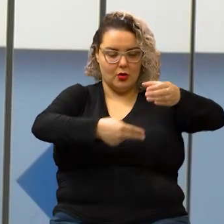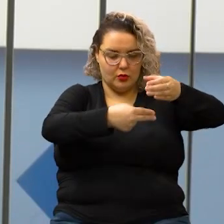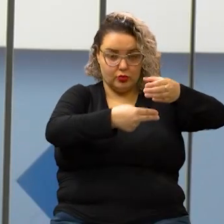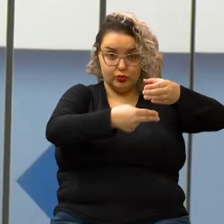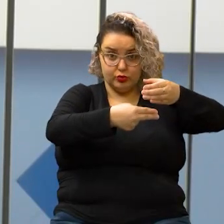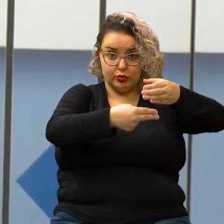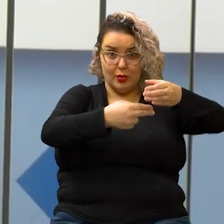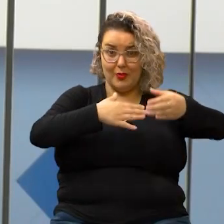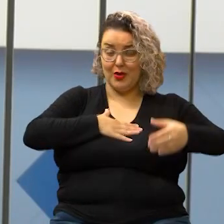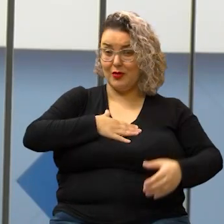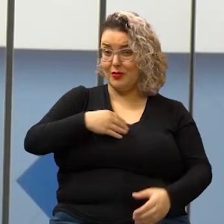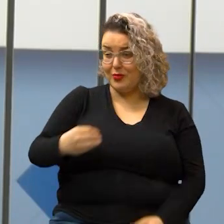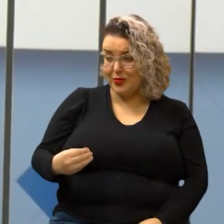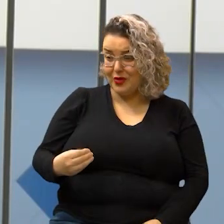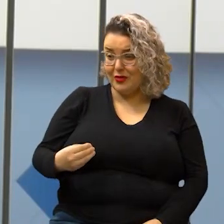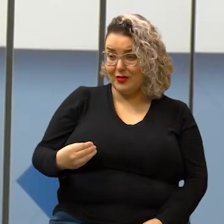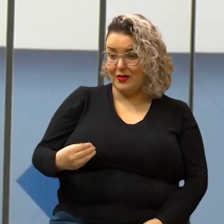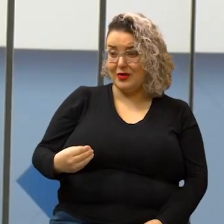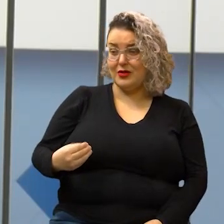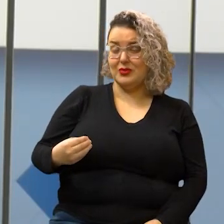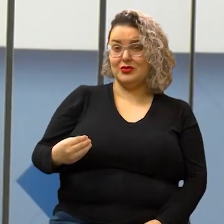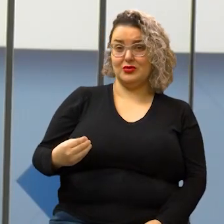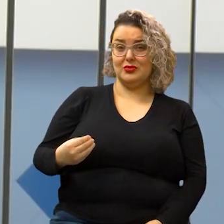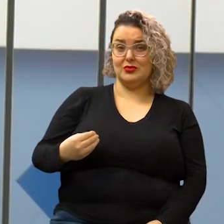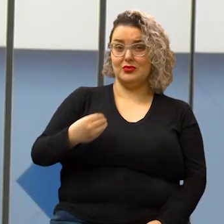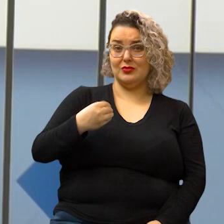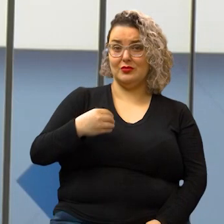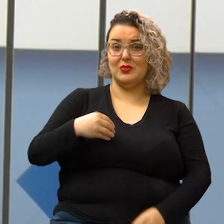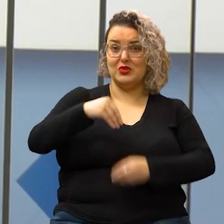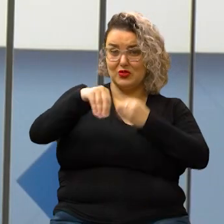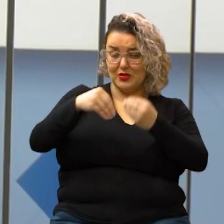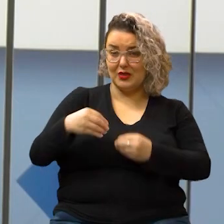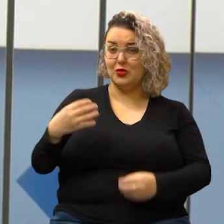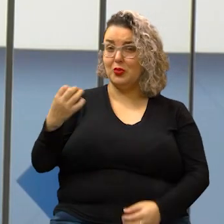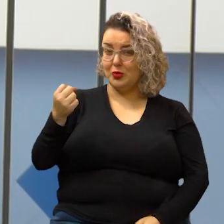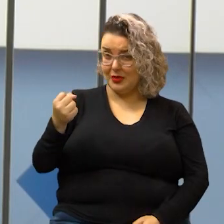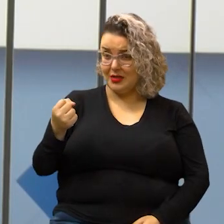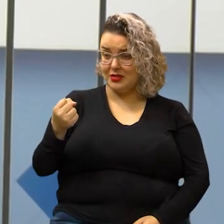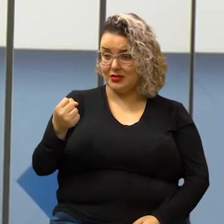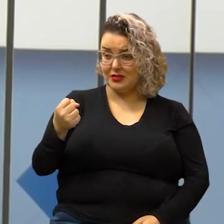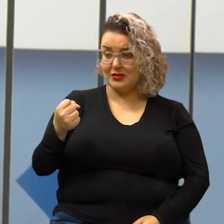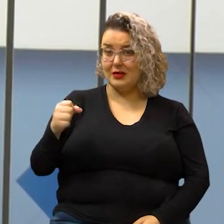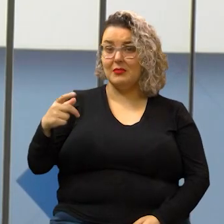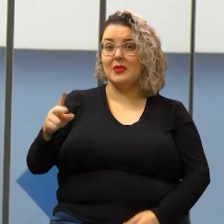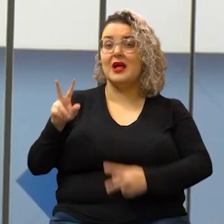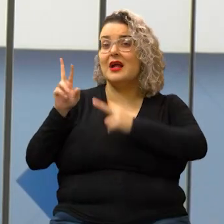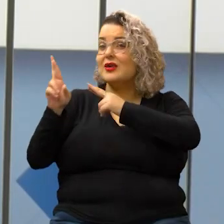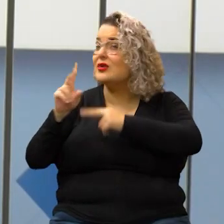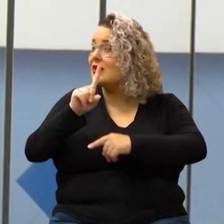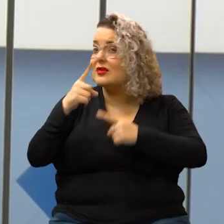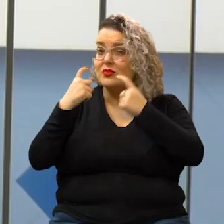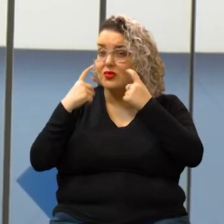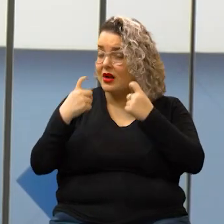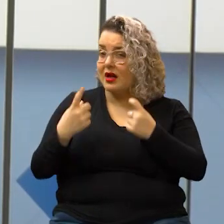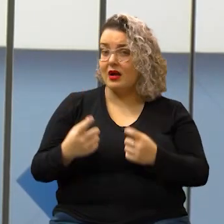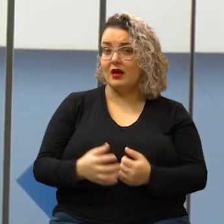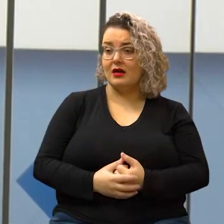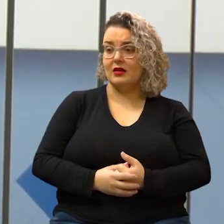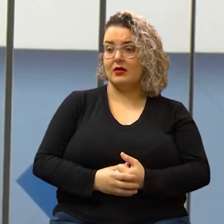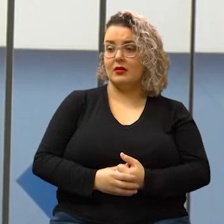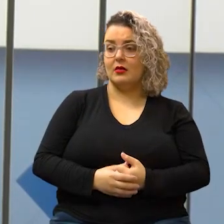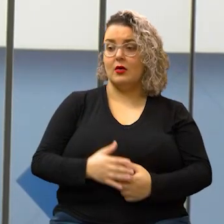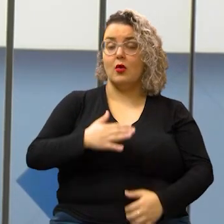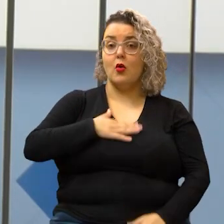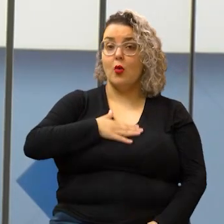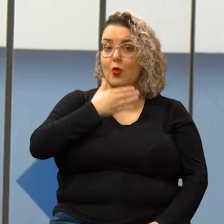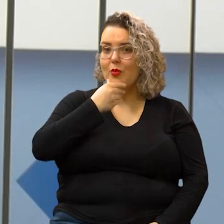2 anos na mamadeira dele, para ele misturado com leite, para ele dormir e não chorar. O meu